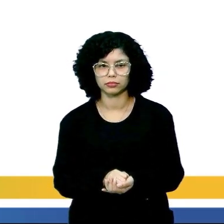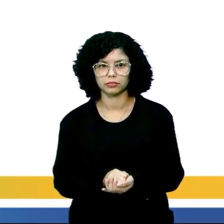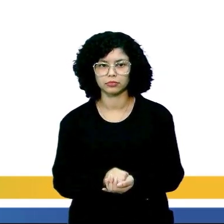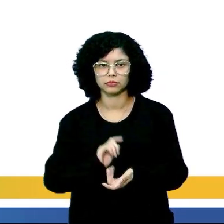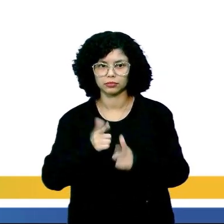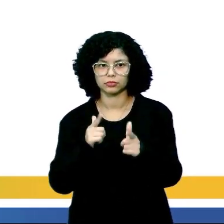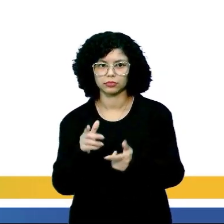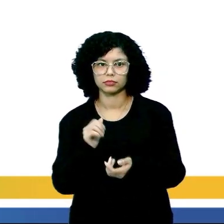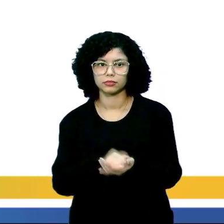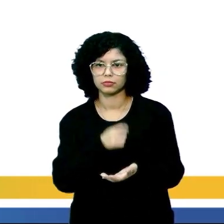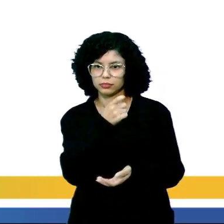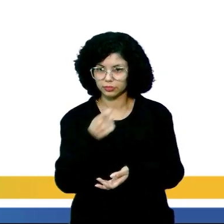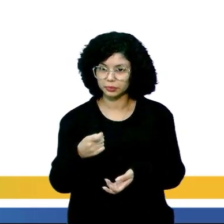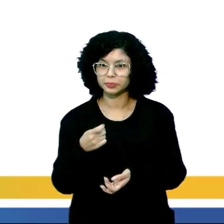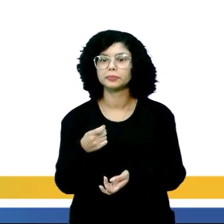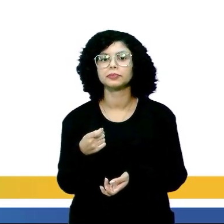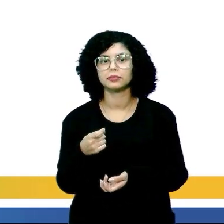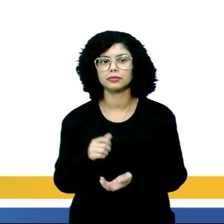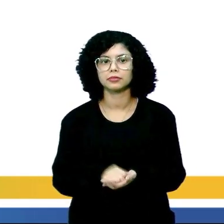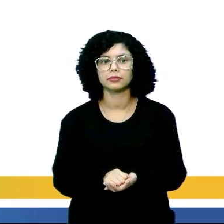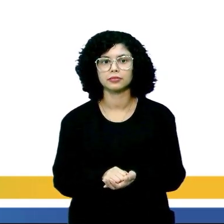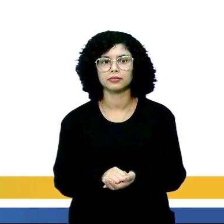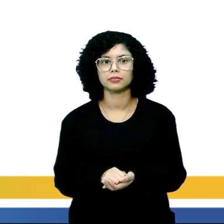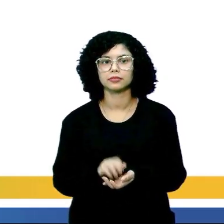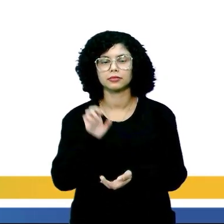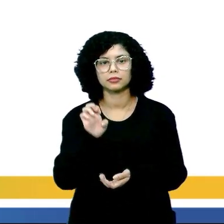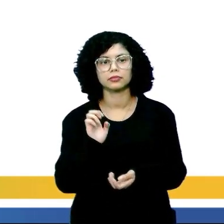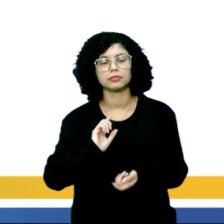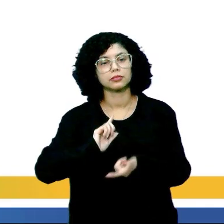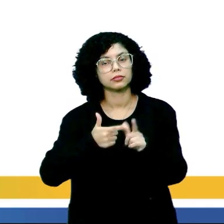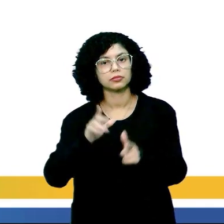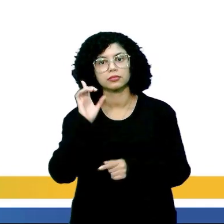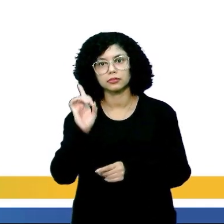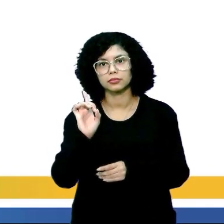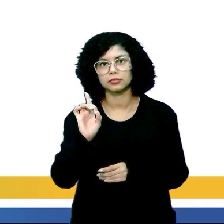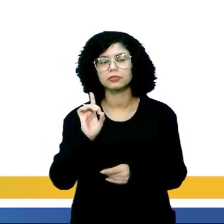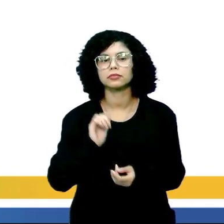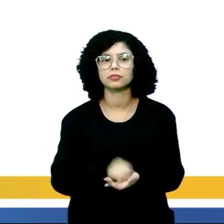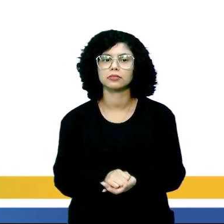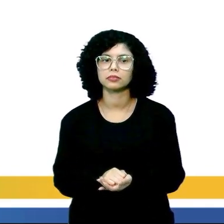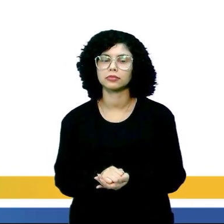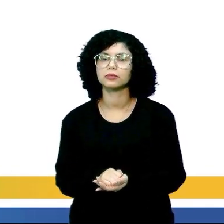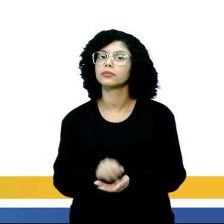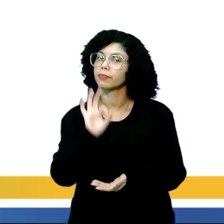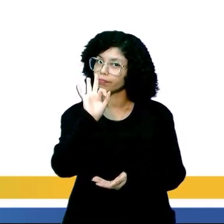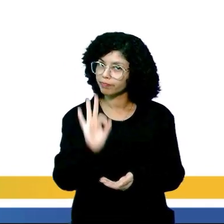o nosso X de marcou na letra E, mas é a letra D, tá, galera?